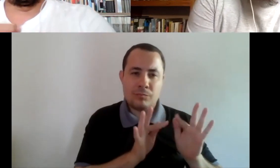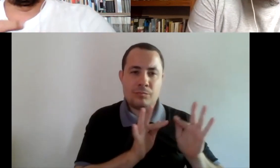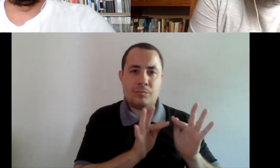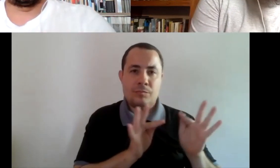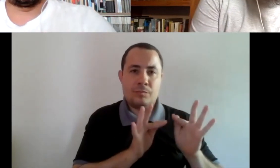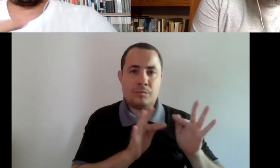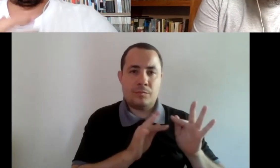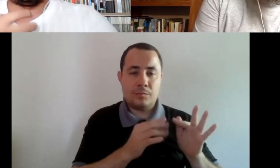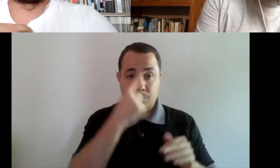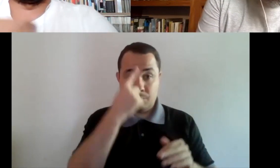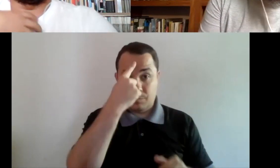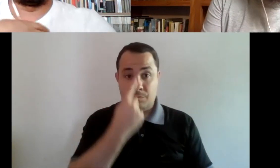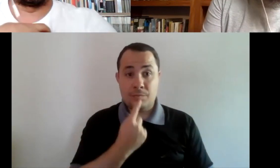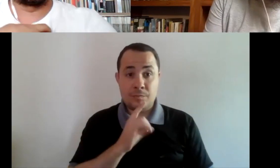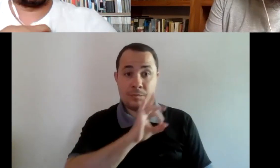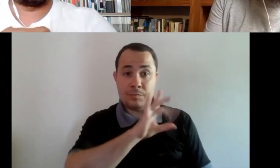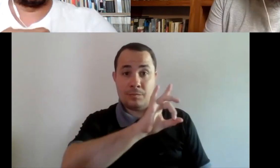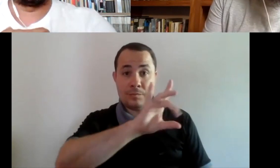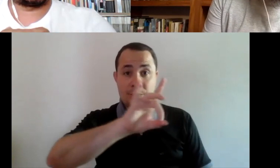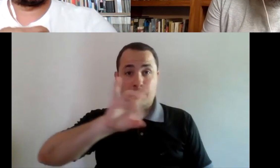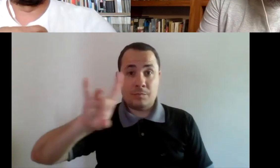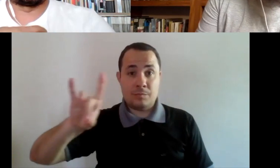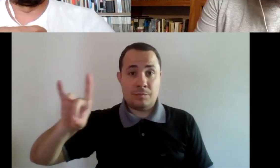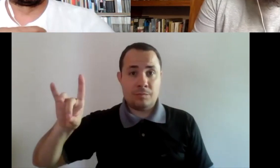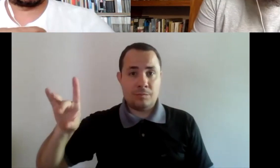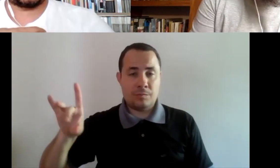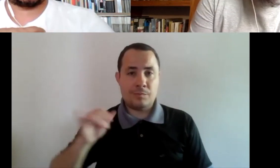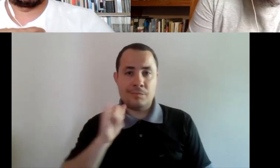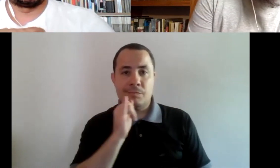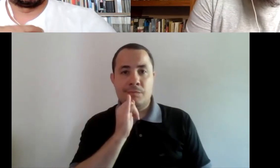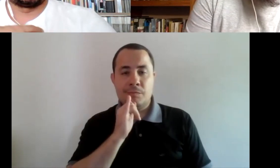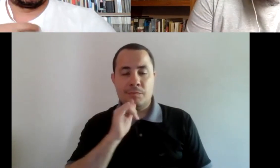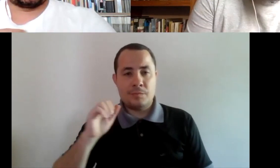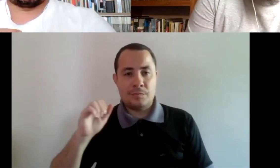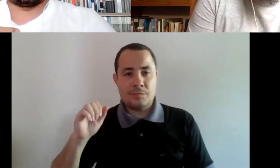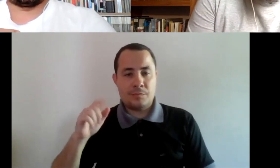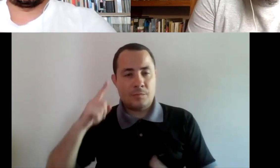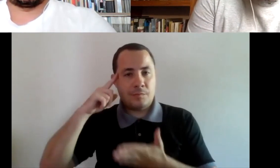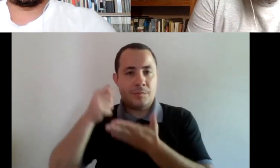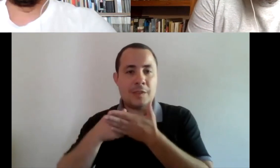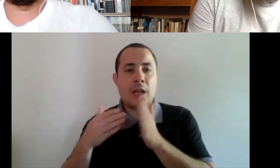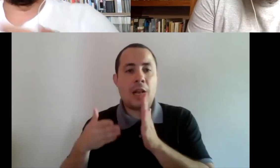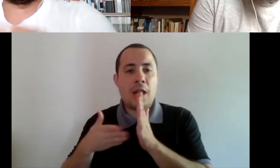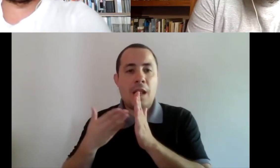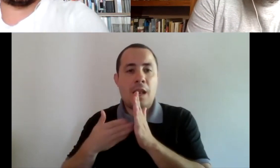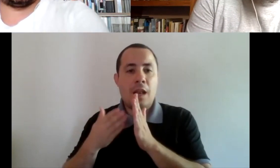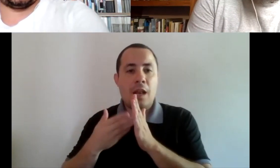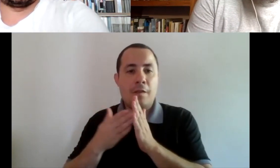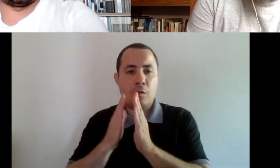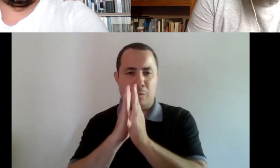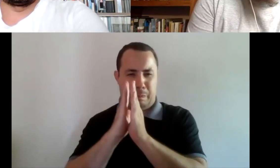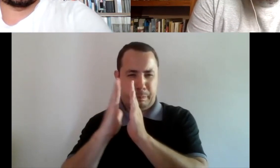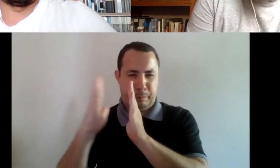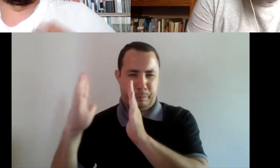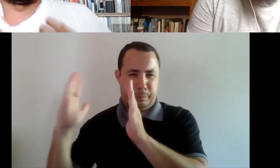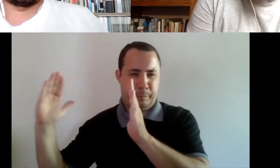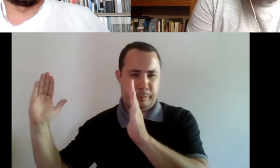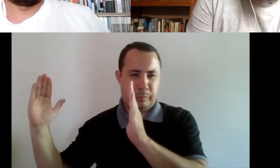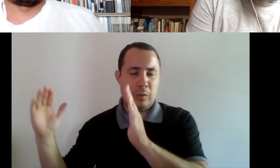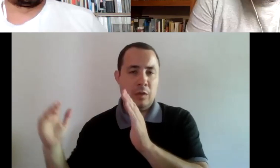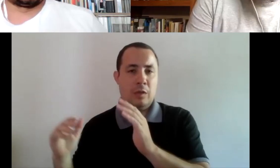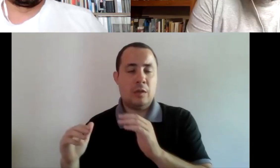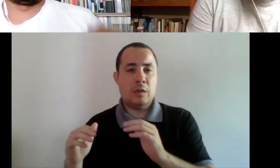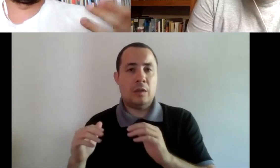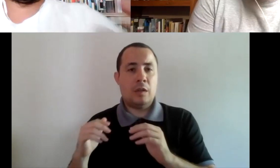cada um levaria, não sei se eu fosse decidir o acervo da biblioteca, como que eu pensaria, entendeu? Como que eu